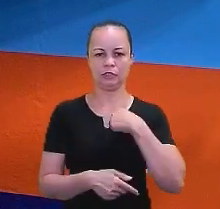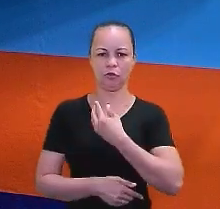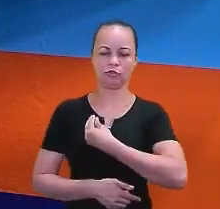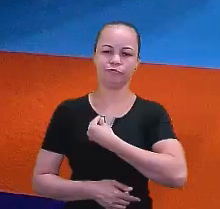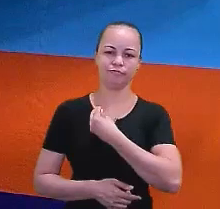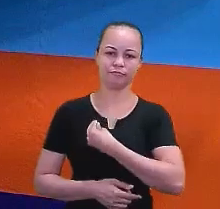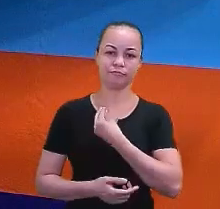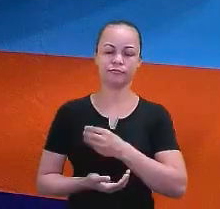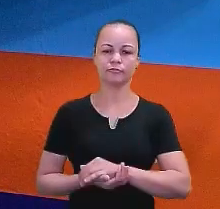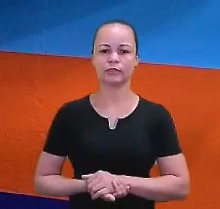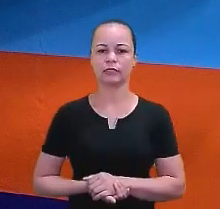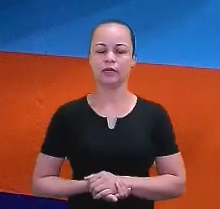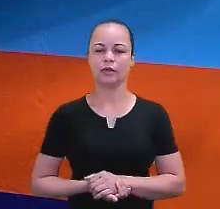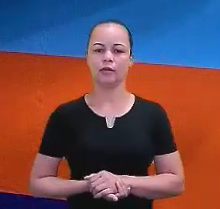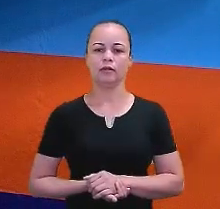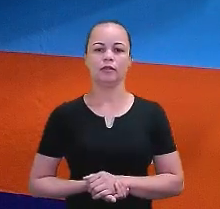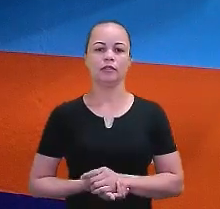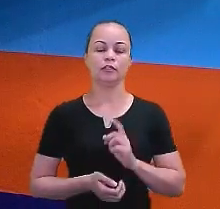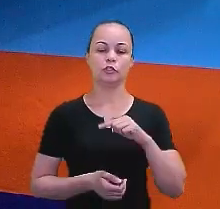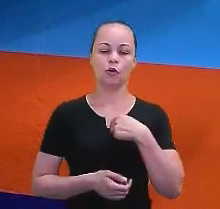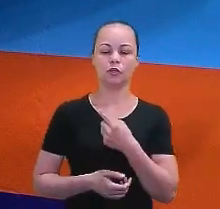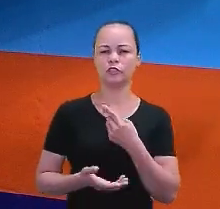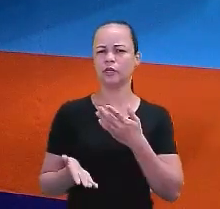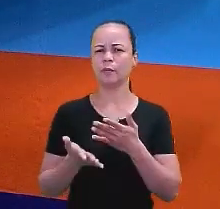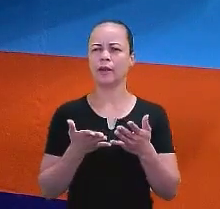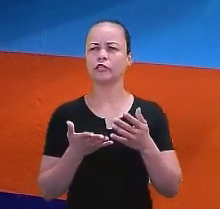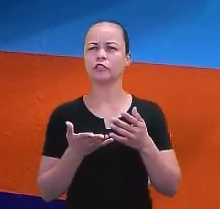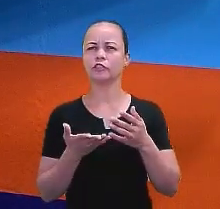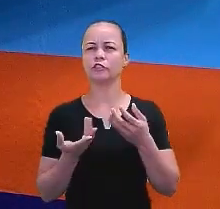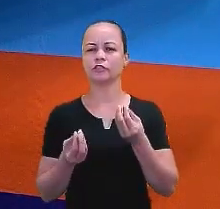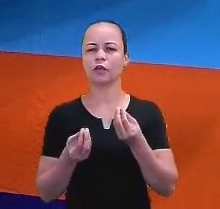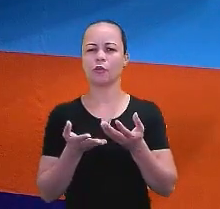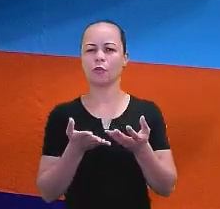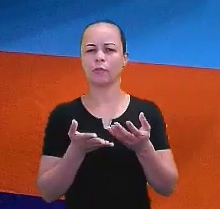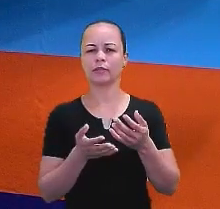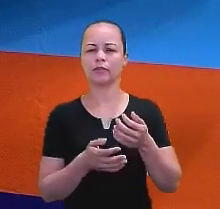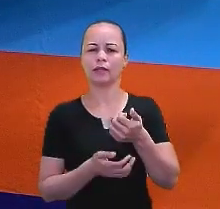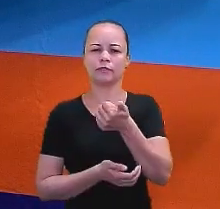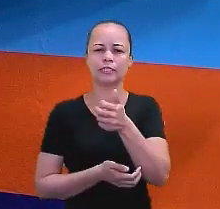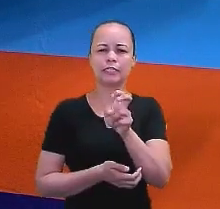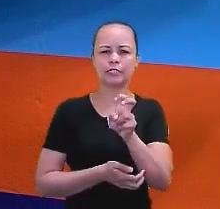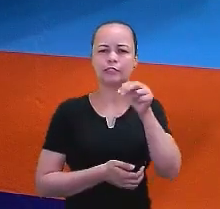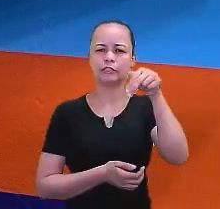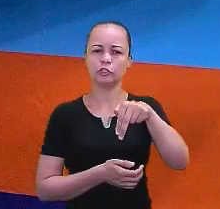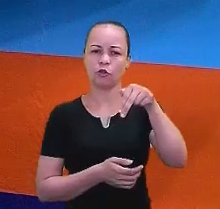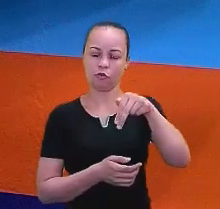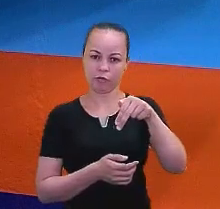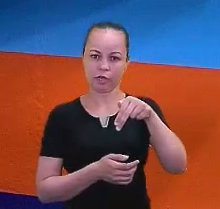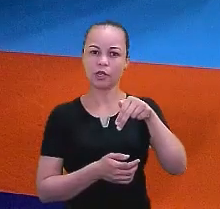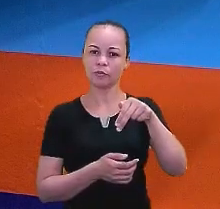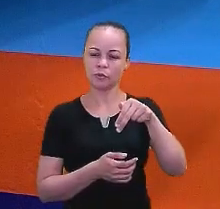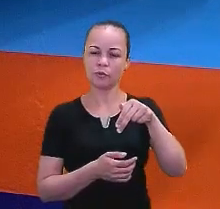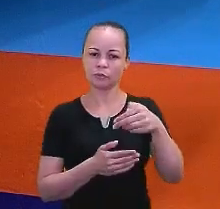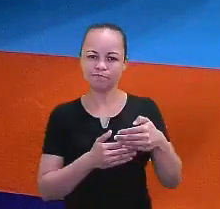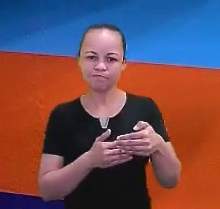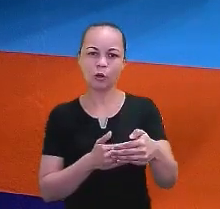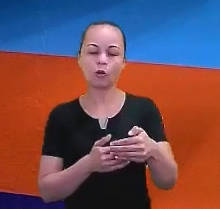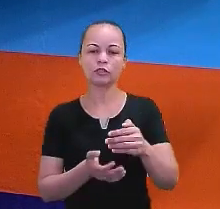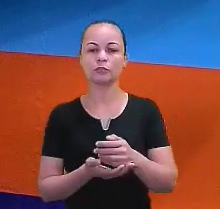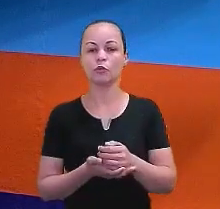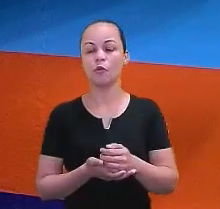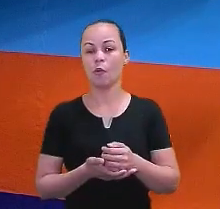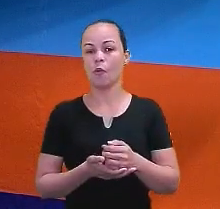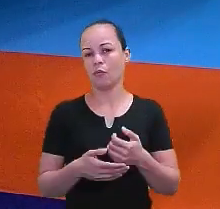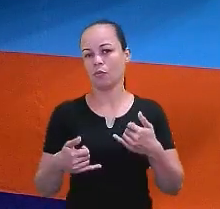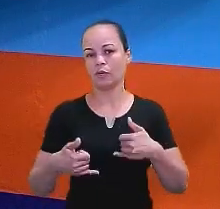vivendo. A gente está prestes a completar aí, dia 15 de novembro próximo, o